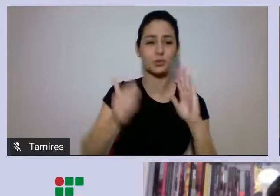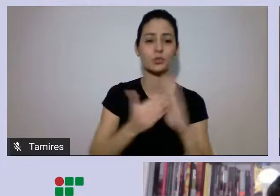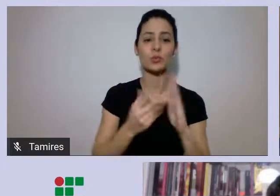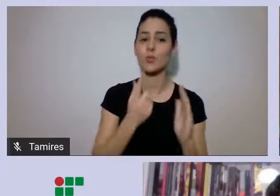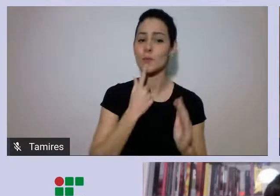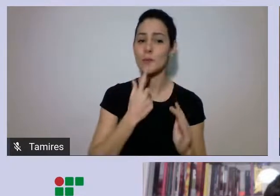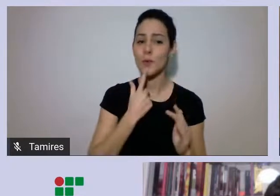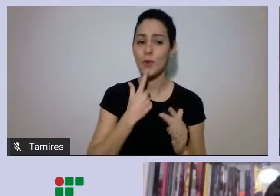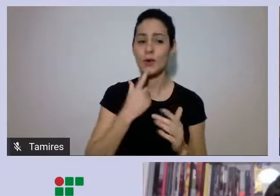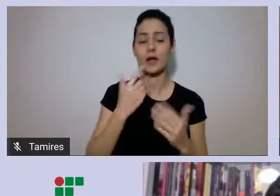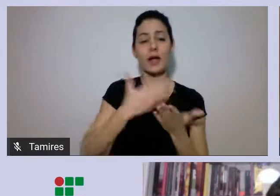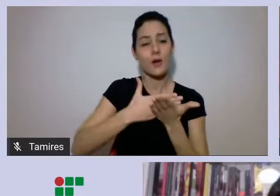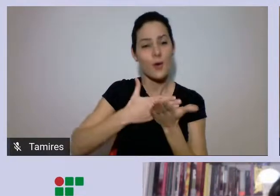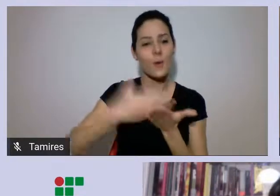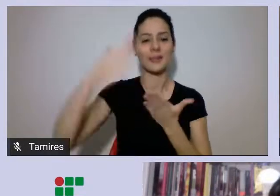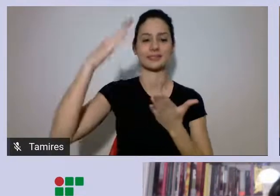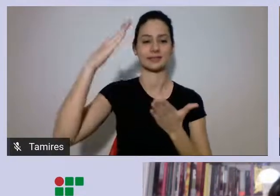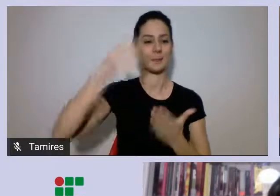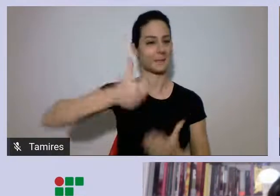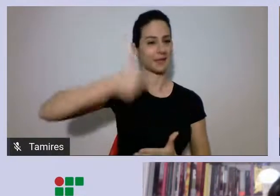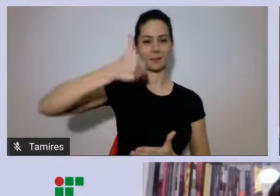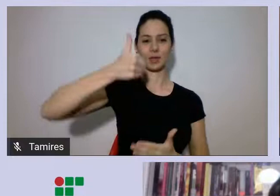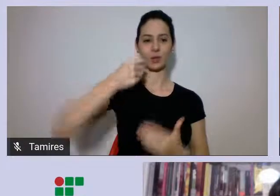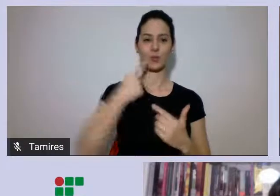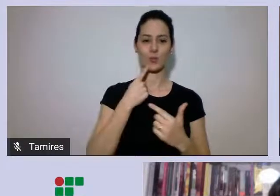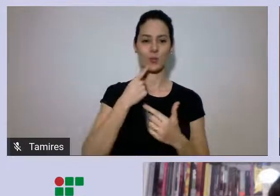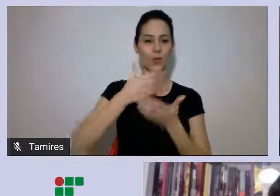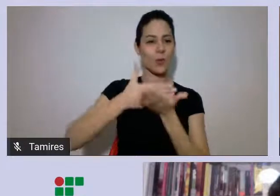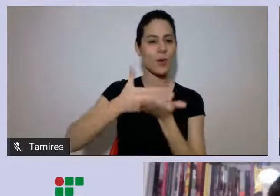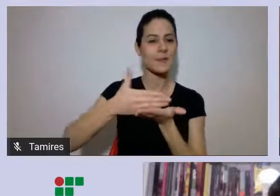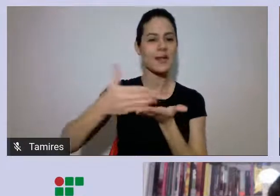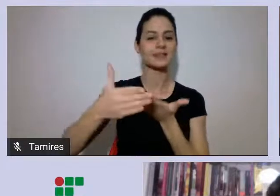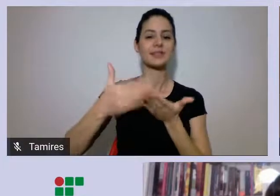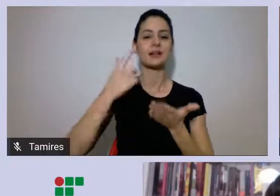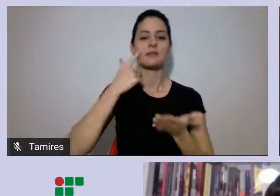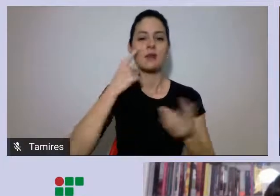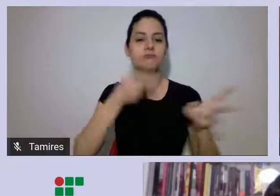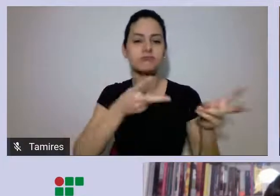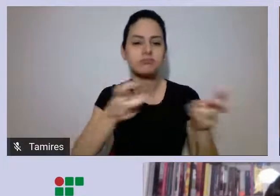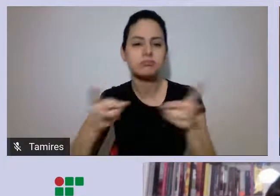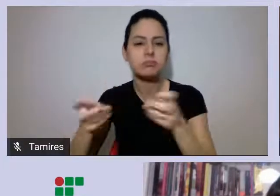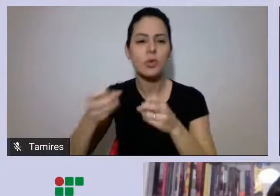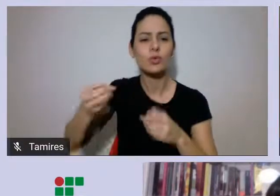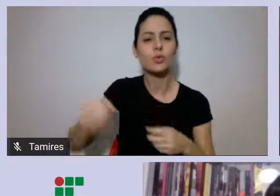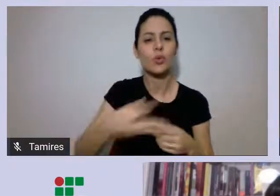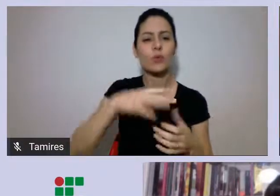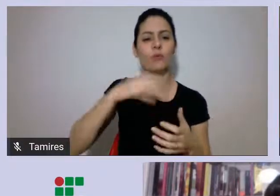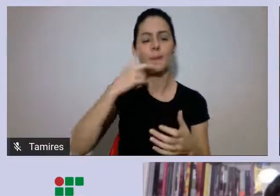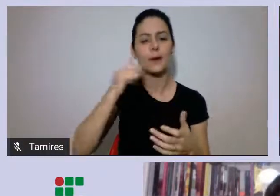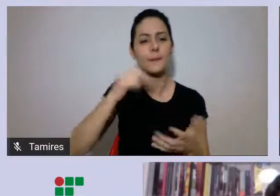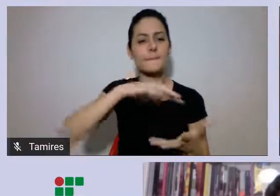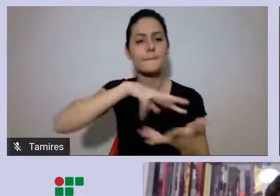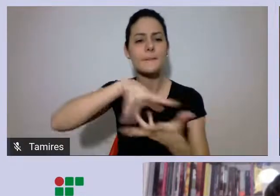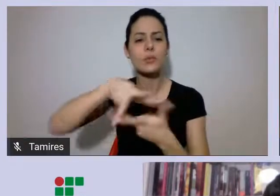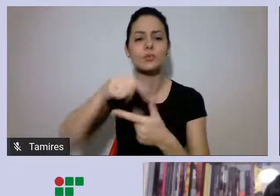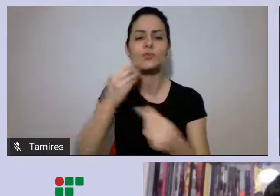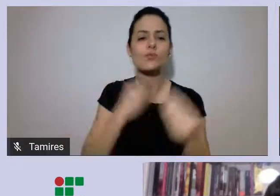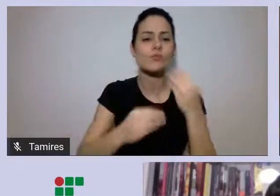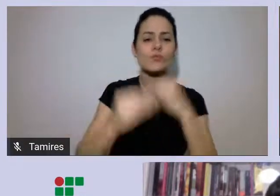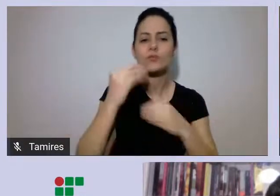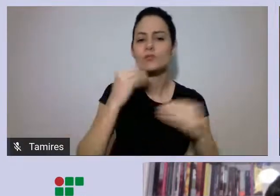boca começamos. É por ali que começamos a explorar o mundo novo. E é também para